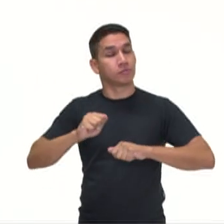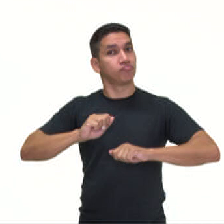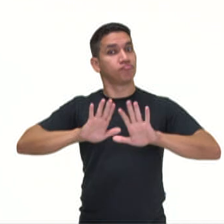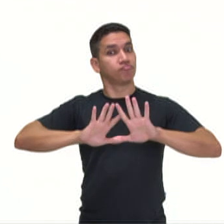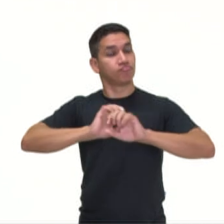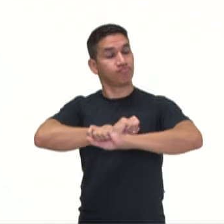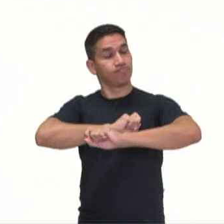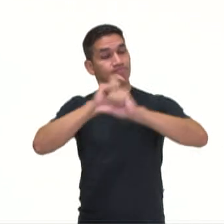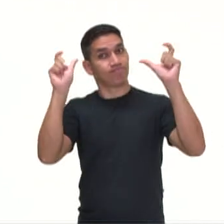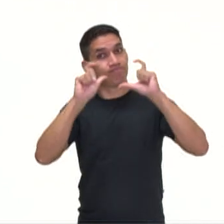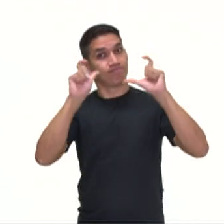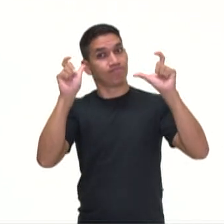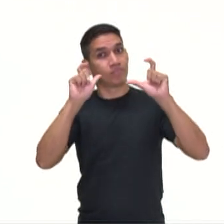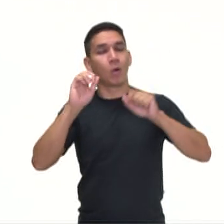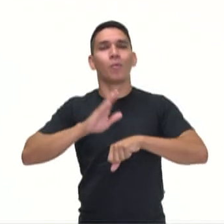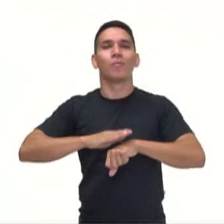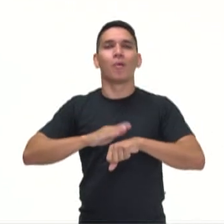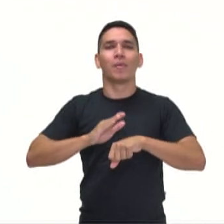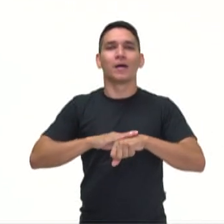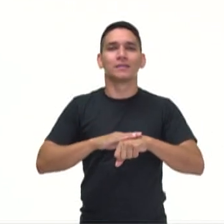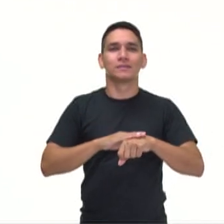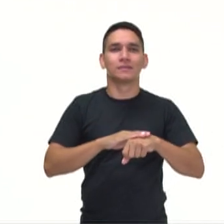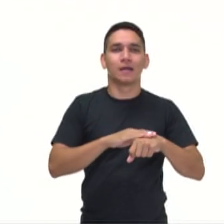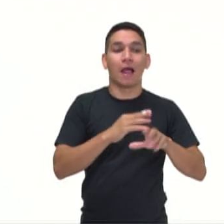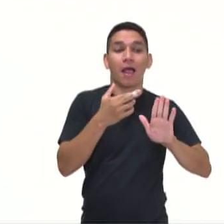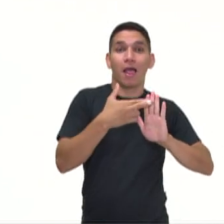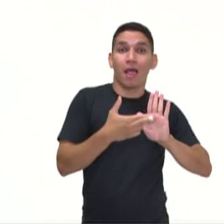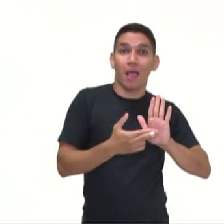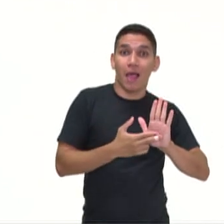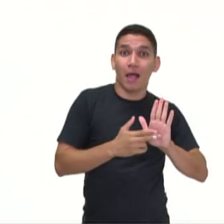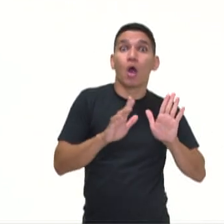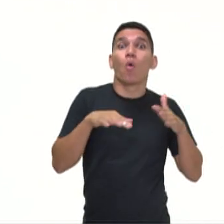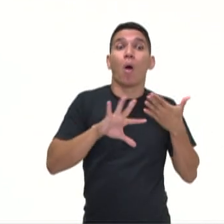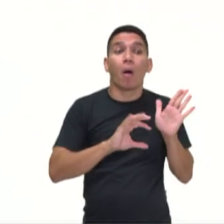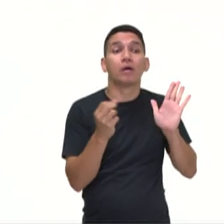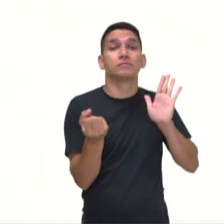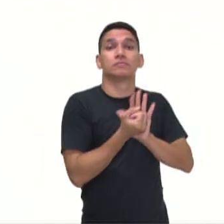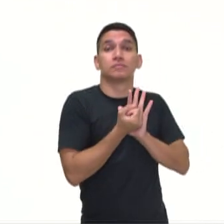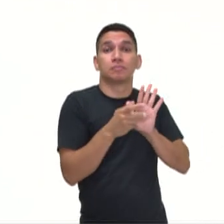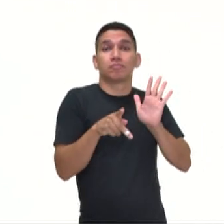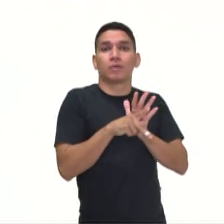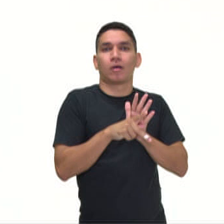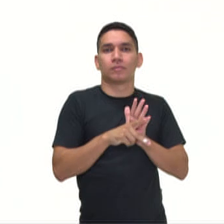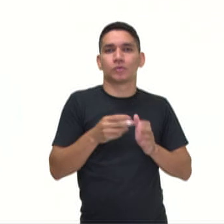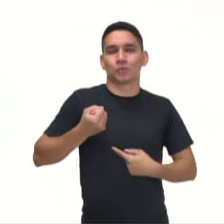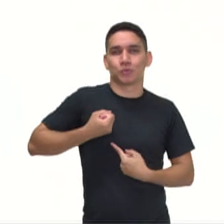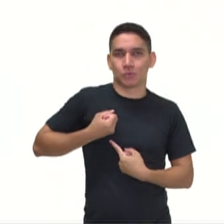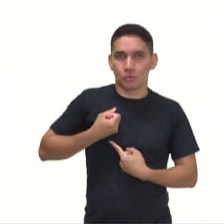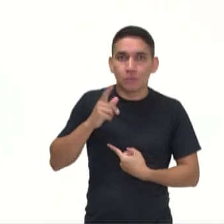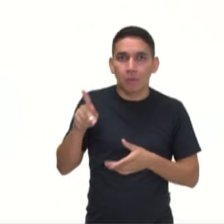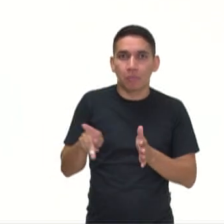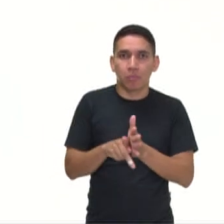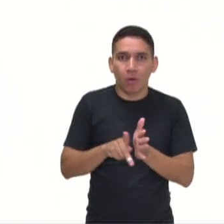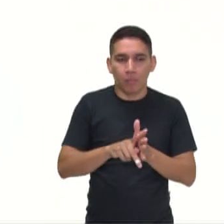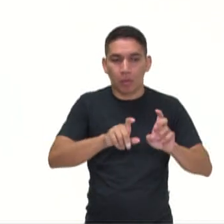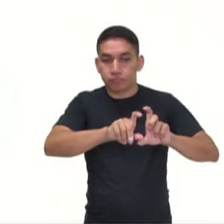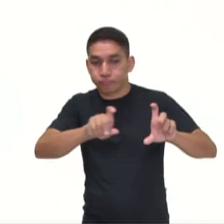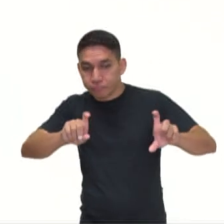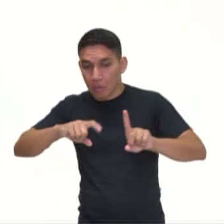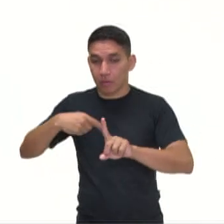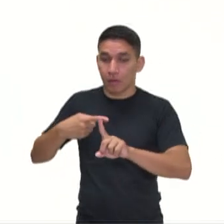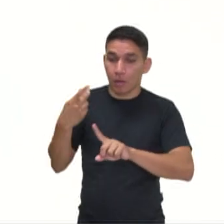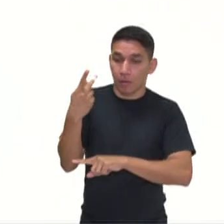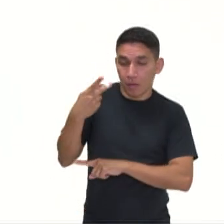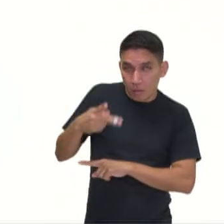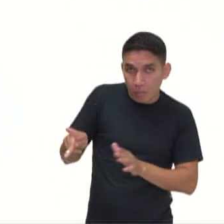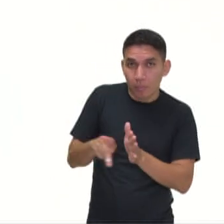no momento em que eu vou fazer o joguinho do sinal com o sinal que é da operação e o sinal que é do número.